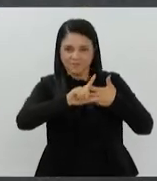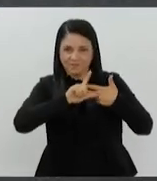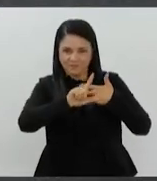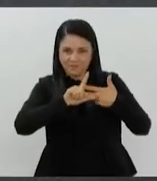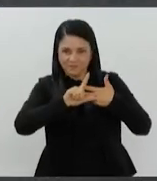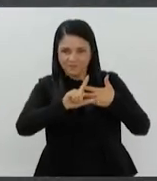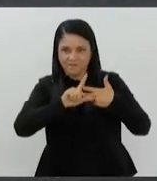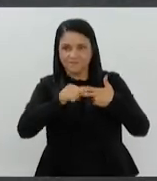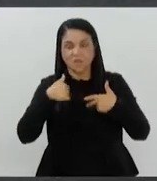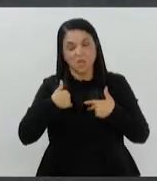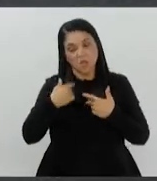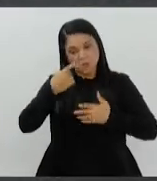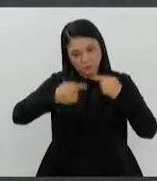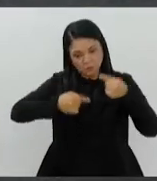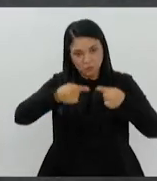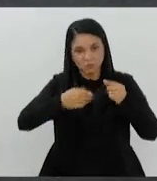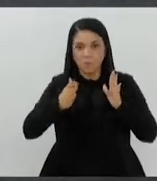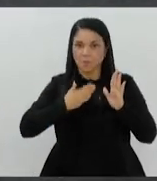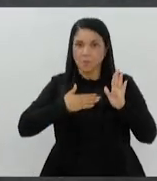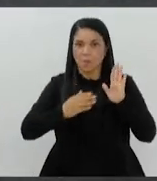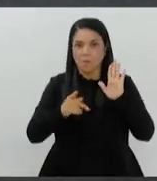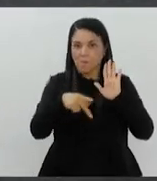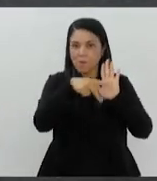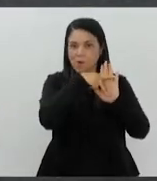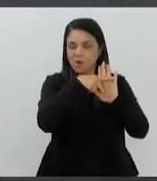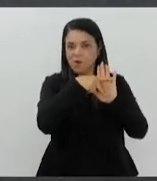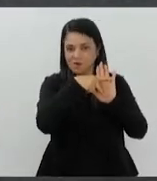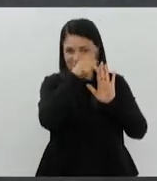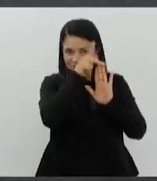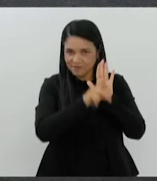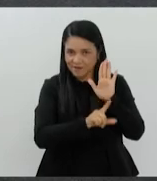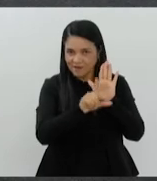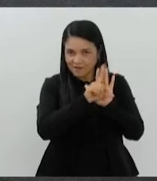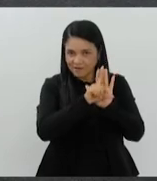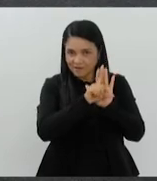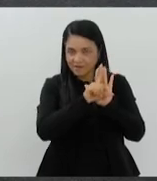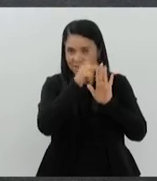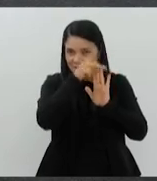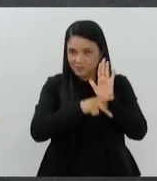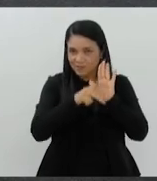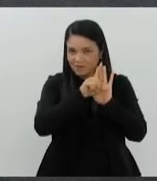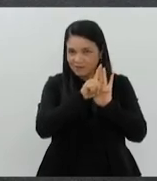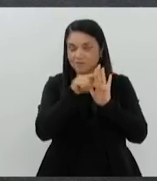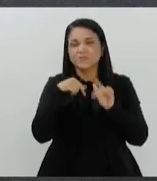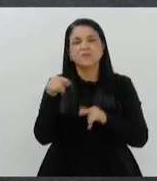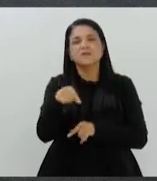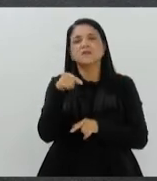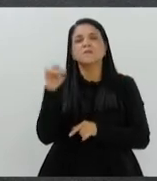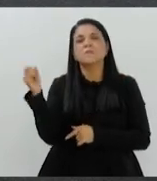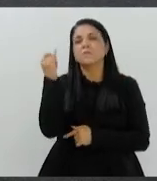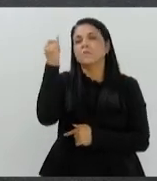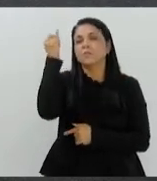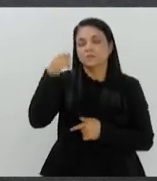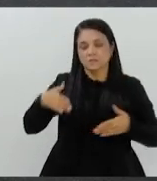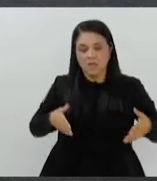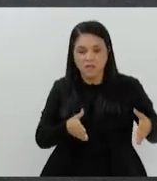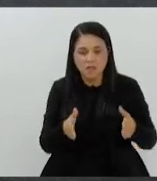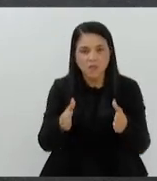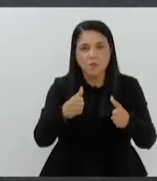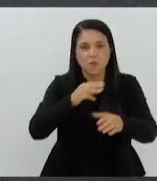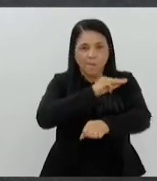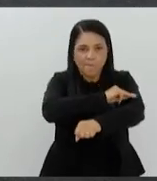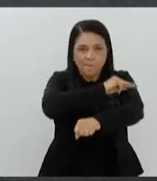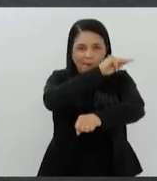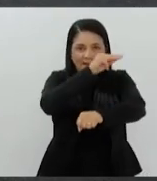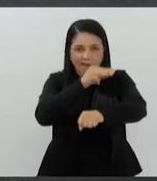obrigado a discutir, que é o meu próprio projeto. Então, qual é a importância de declarar o Rio Macaé